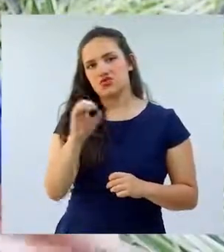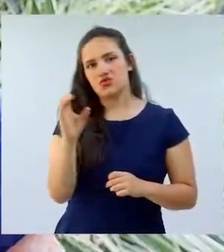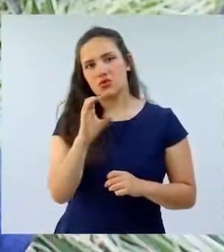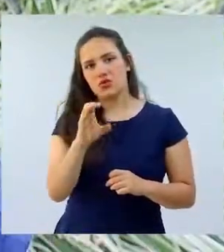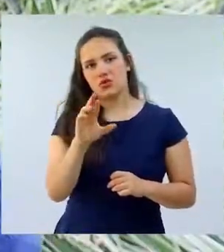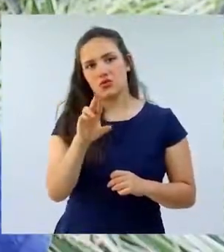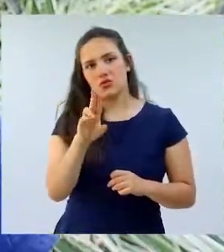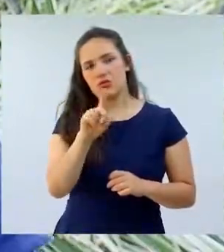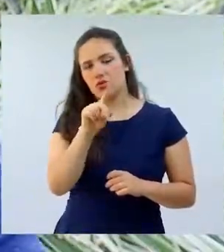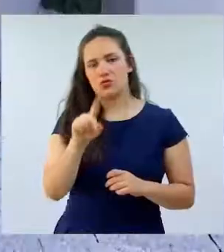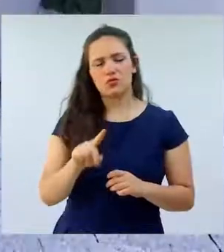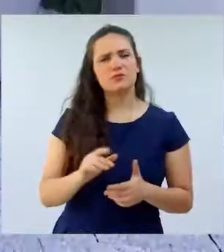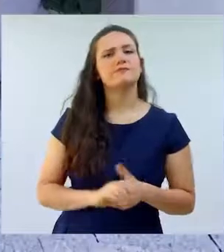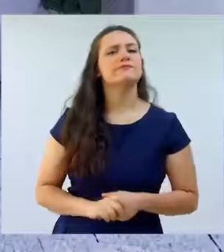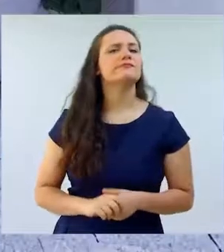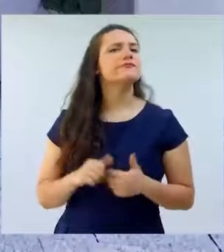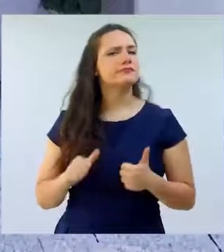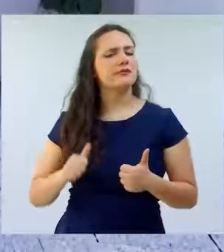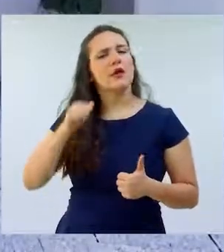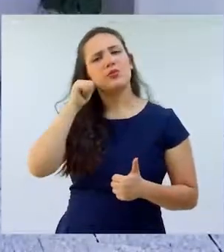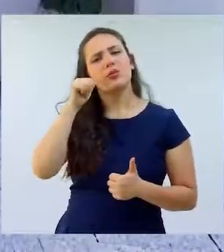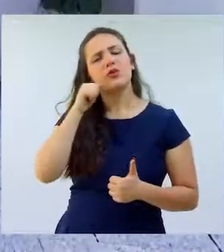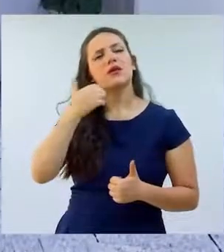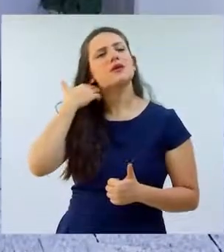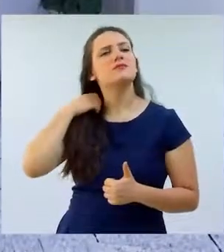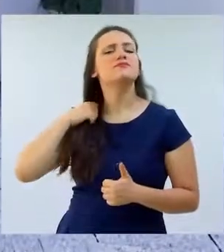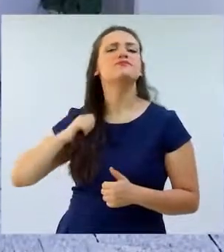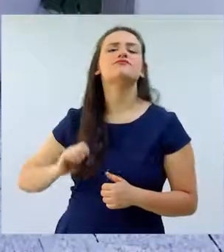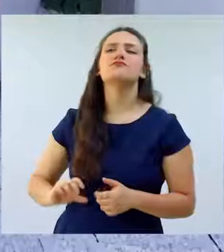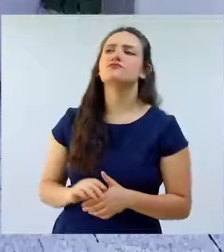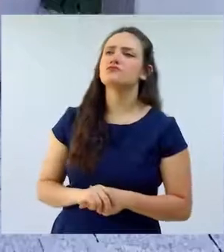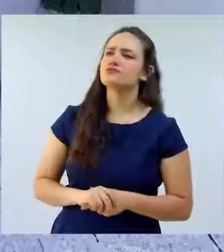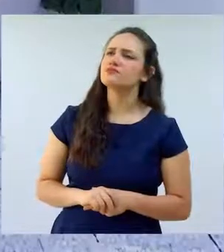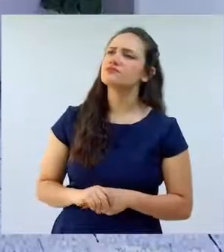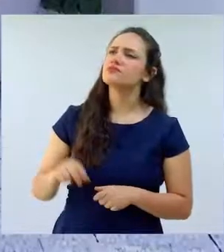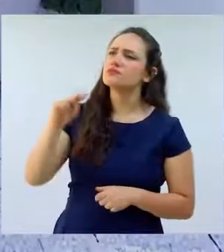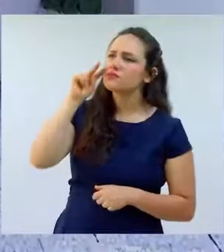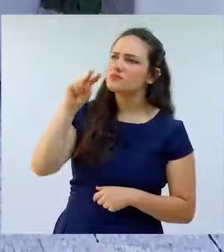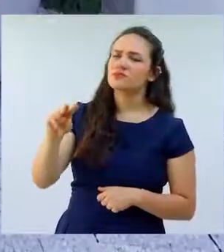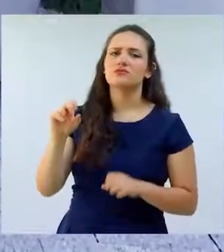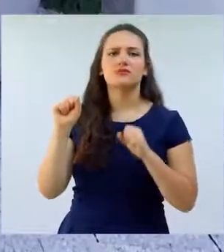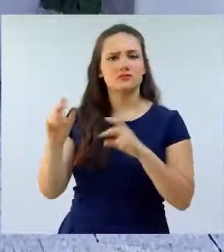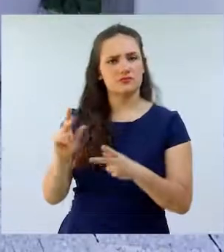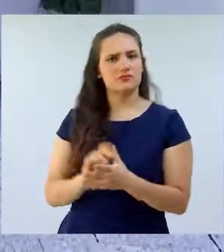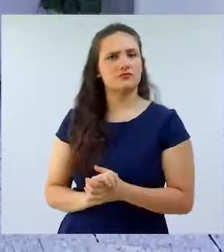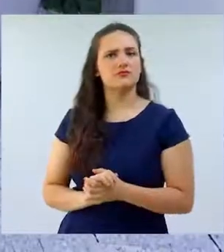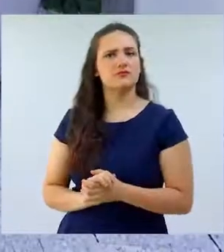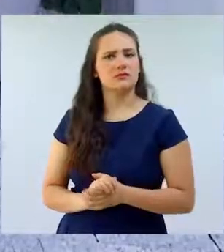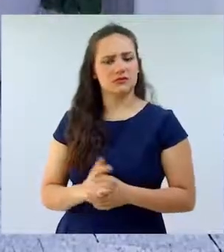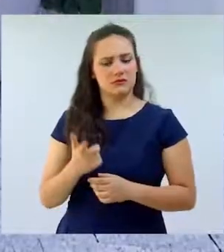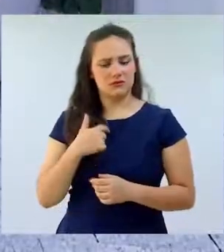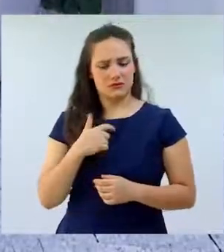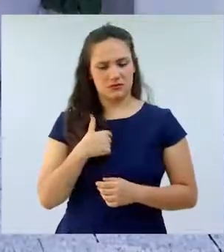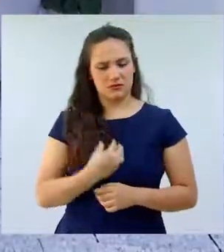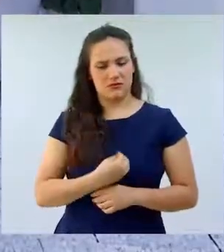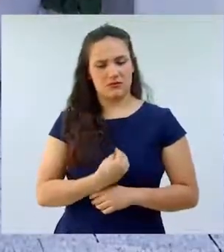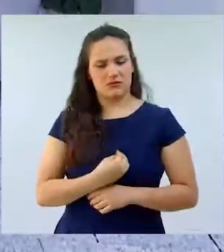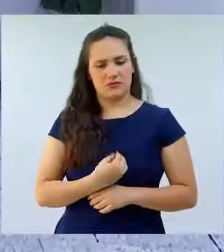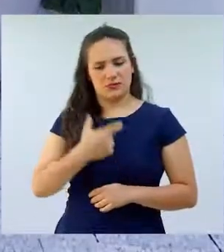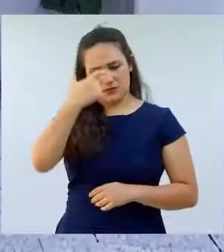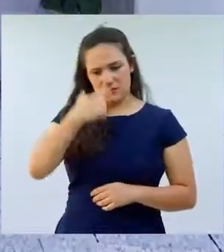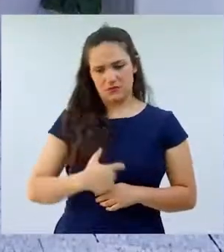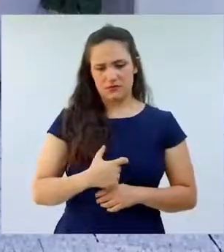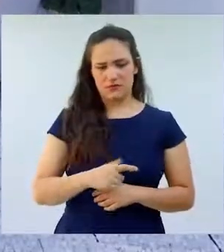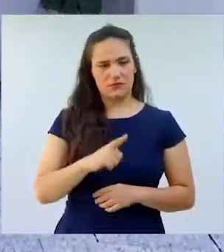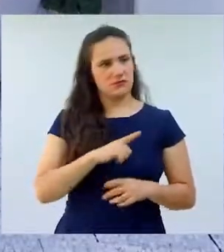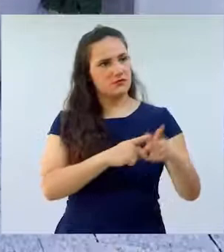que ela pintava uns quadros também. E aí a televisão chegou, eu não estava presente, né? Eu era o principal